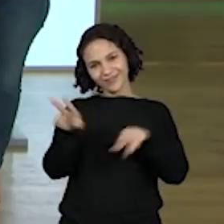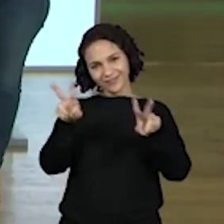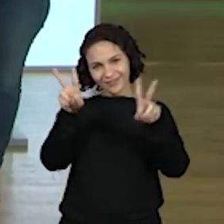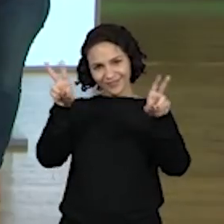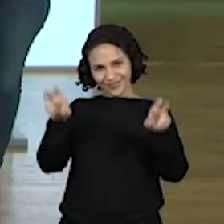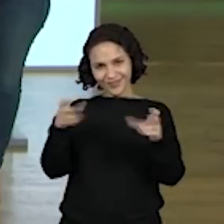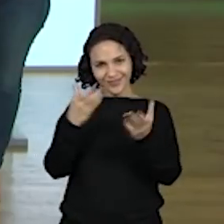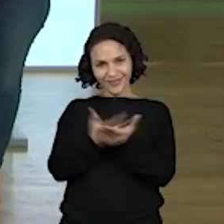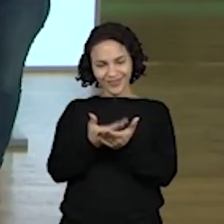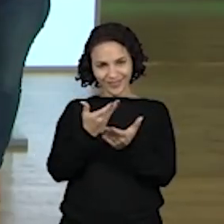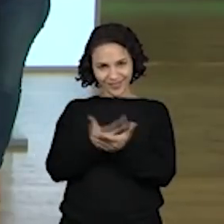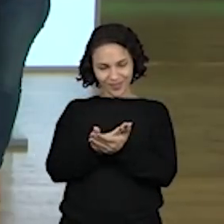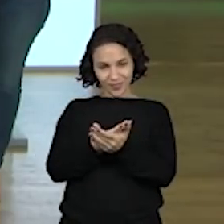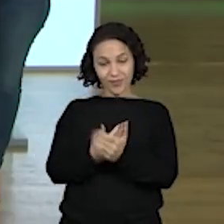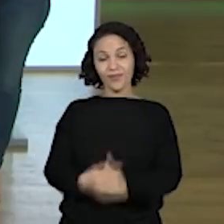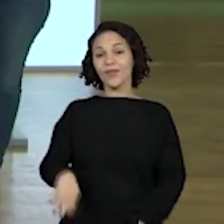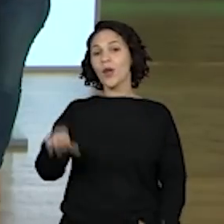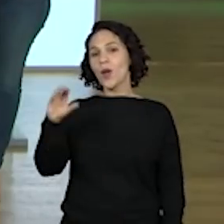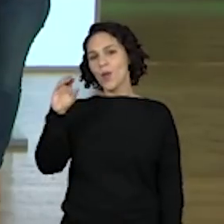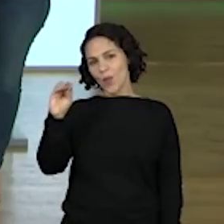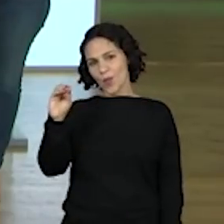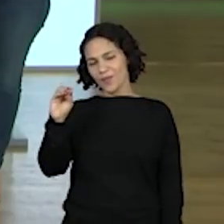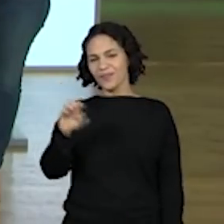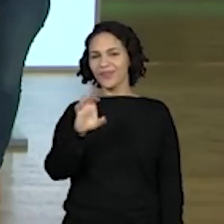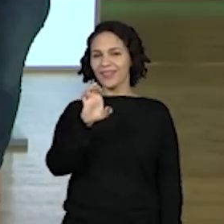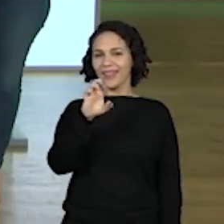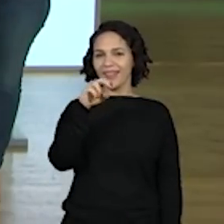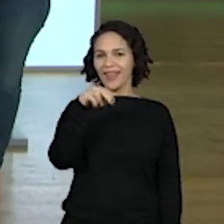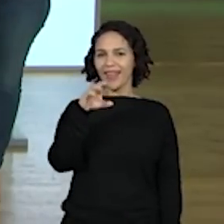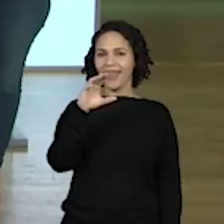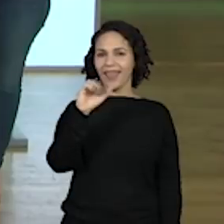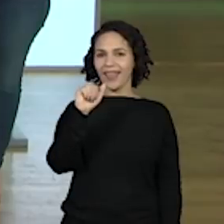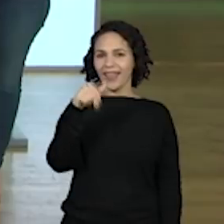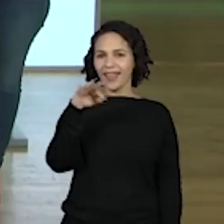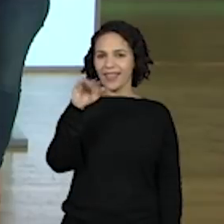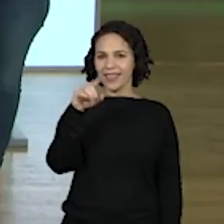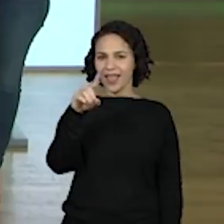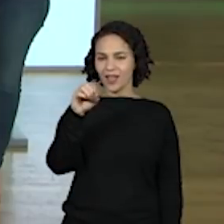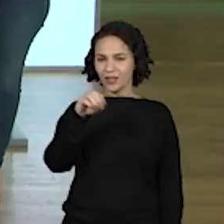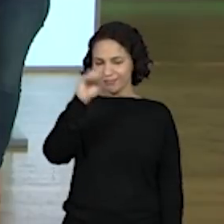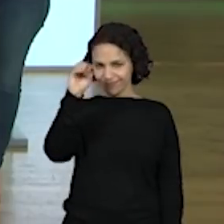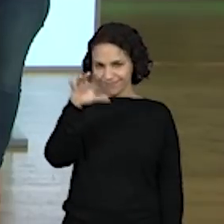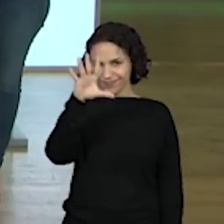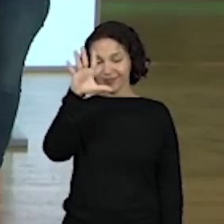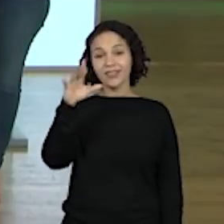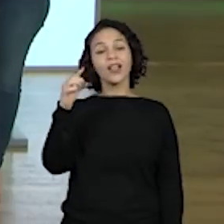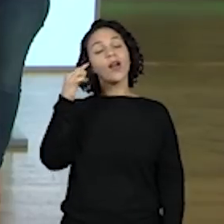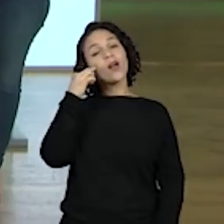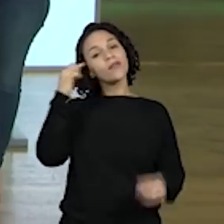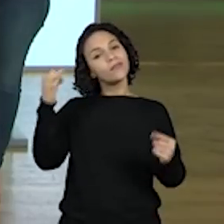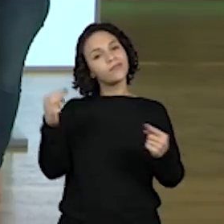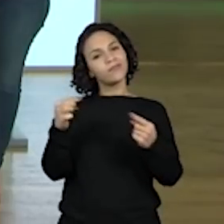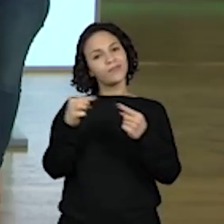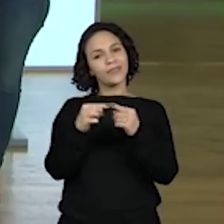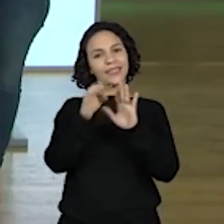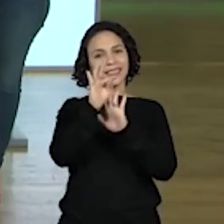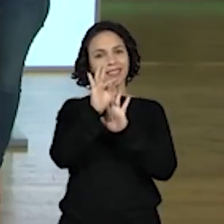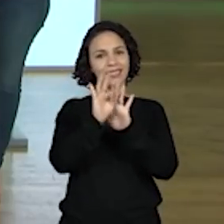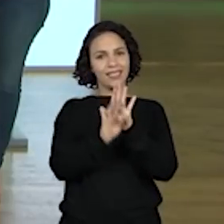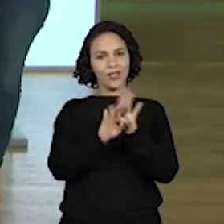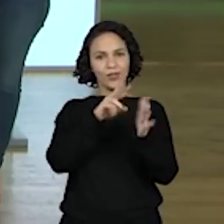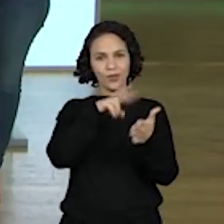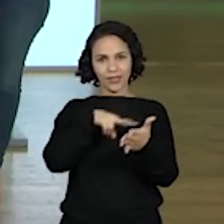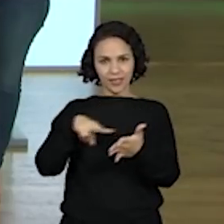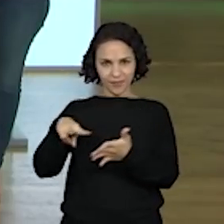que se chama O Encantado, ela se relaciona com o título do texto que nós vamos realizar a